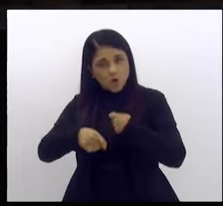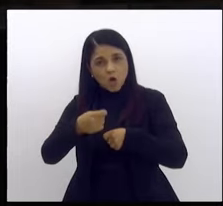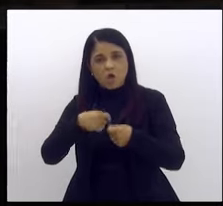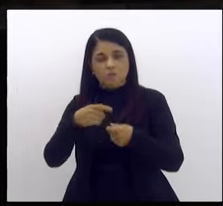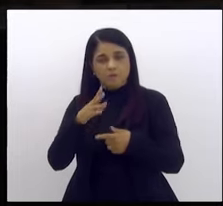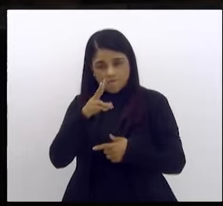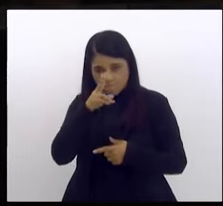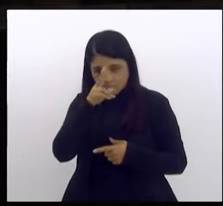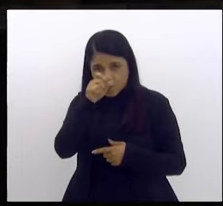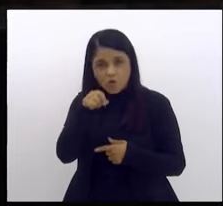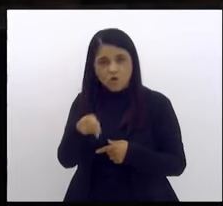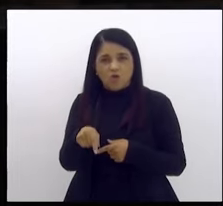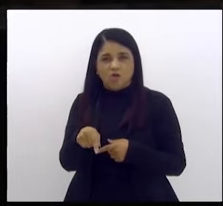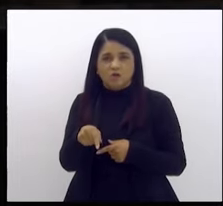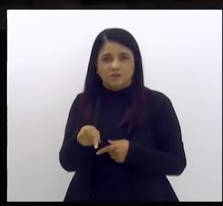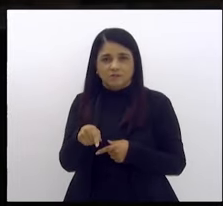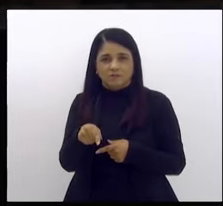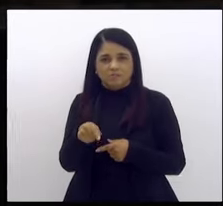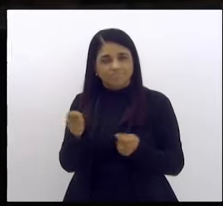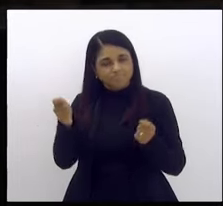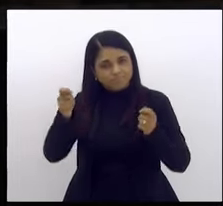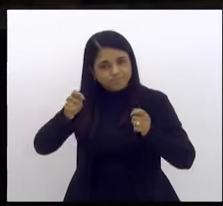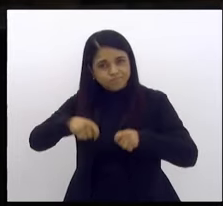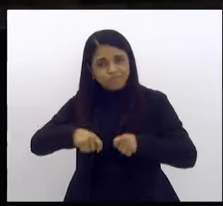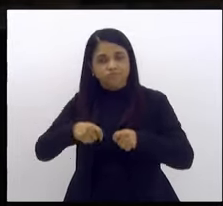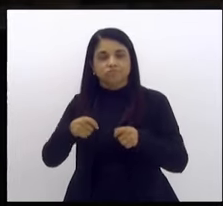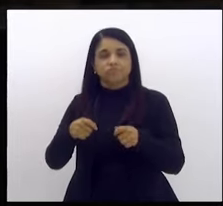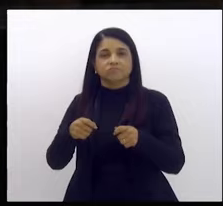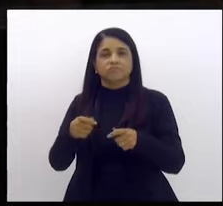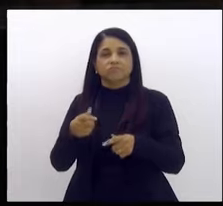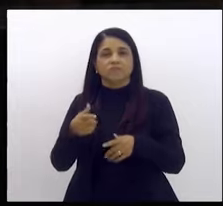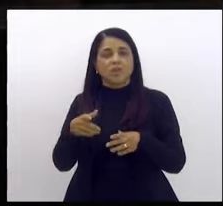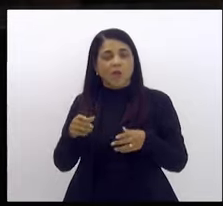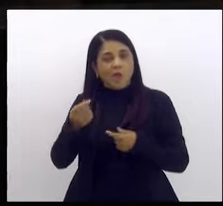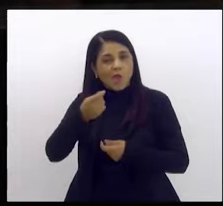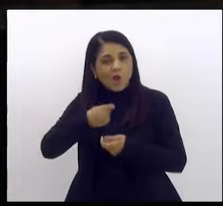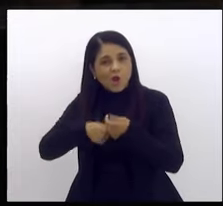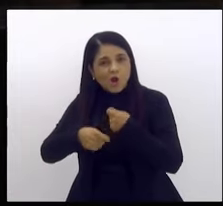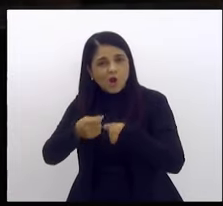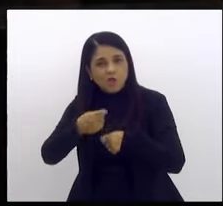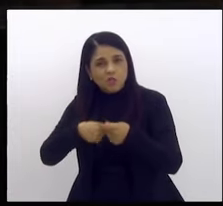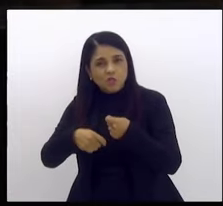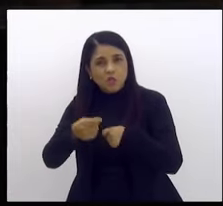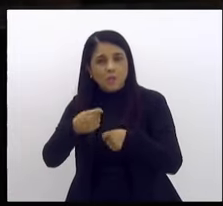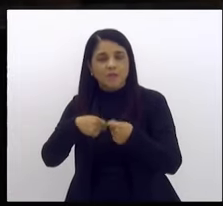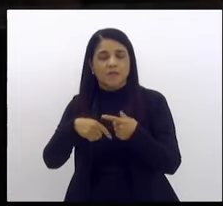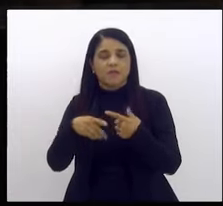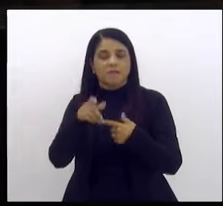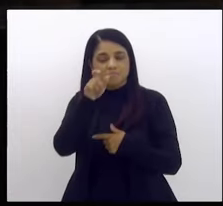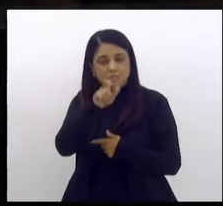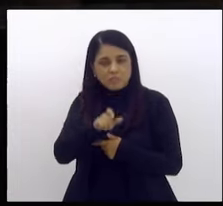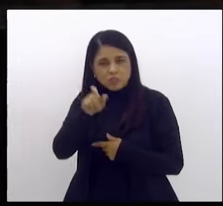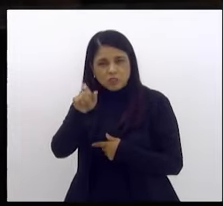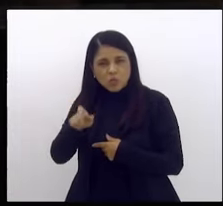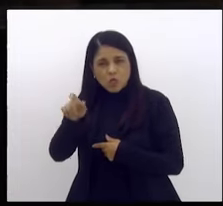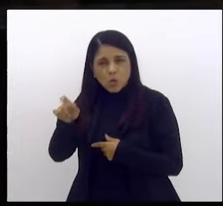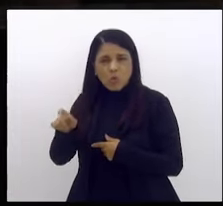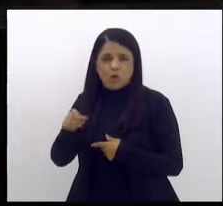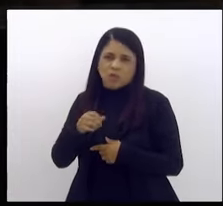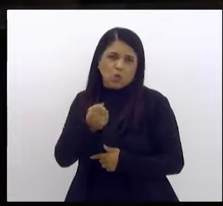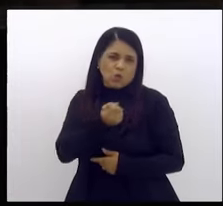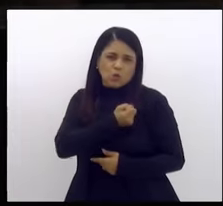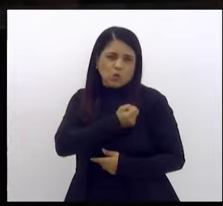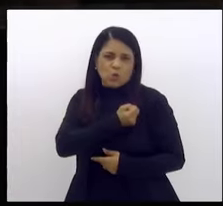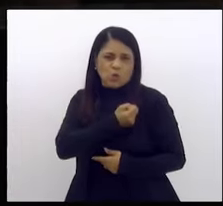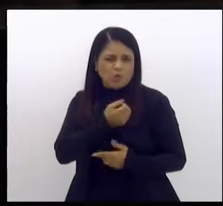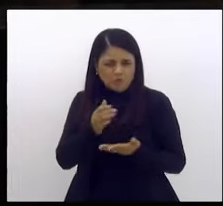é eficaz para que a gente possa ter a nossa economia feita de gente e não de números,